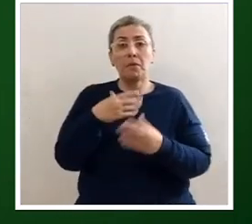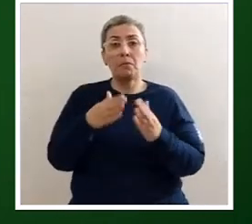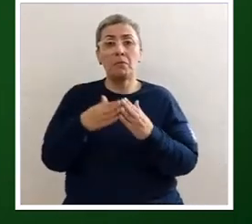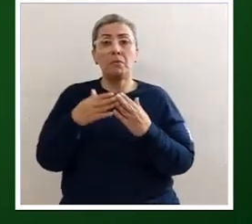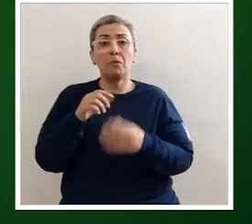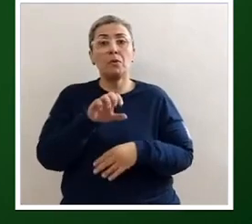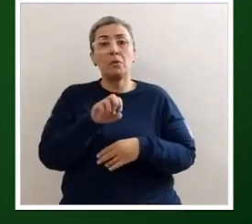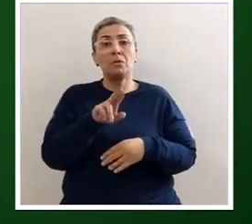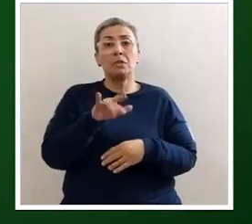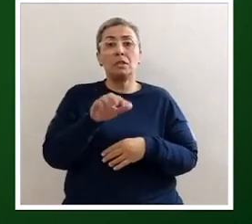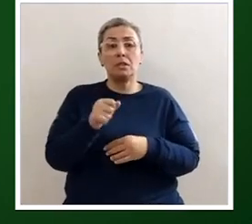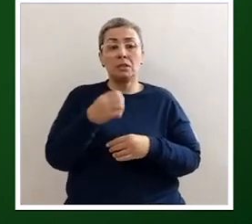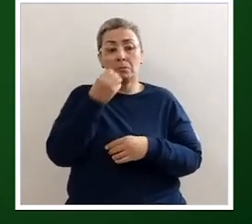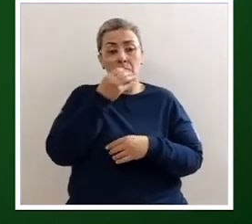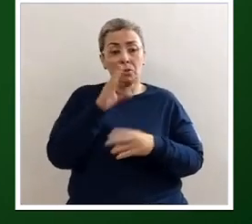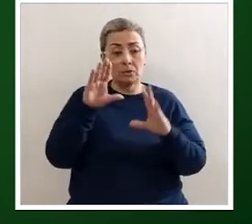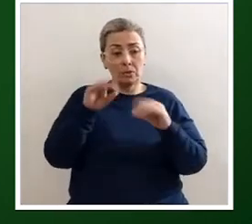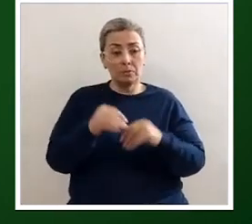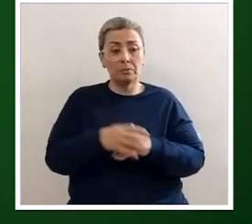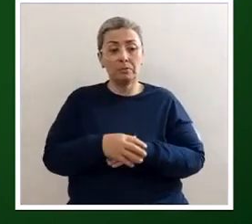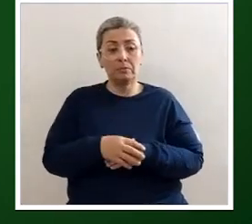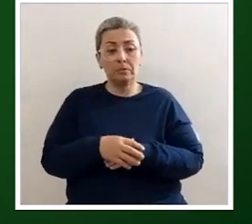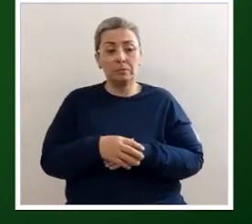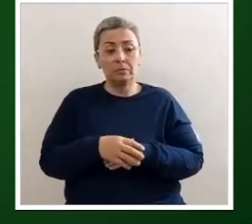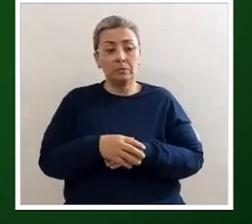favor Boa noite